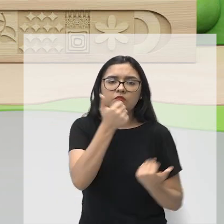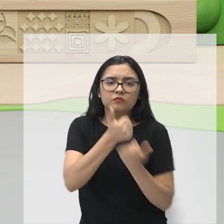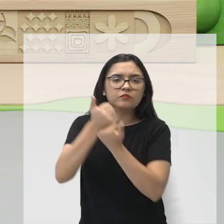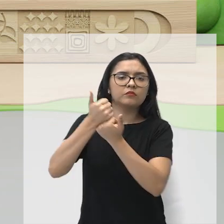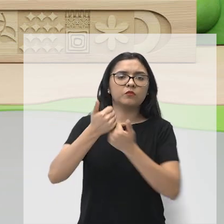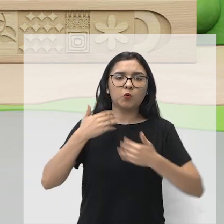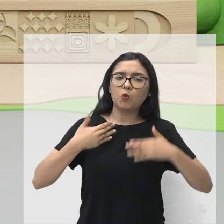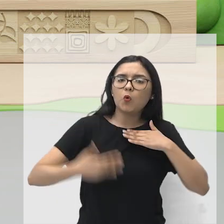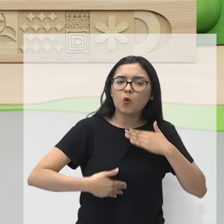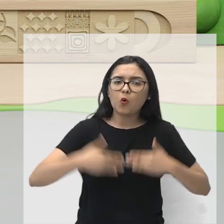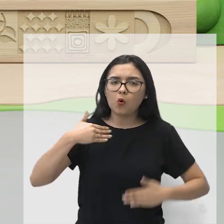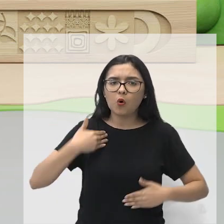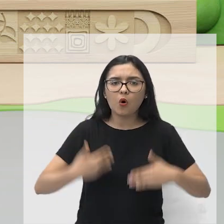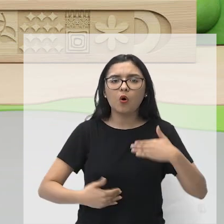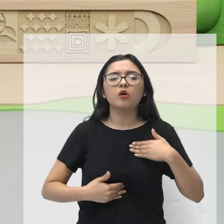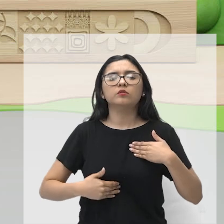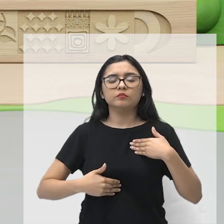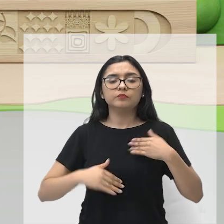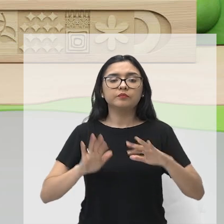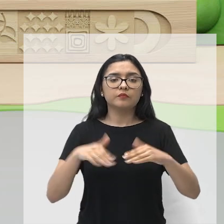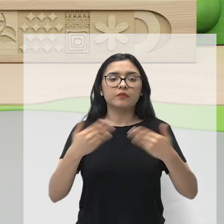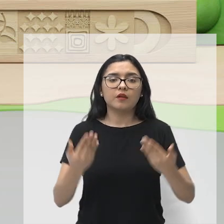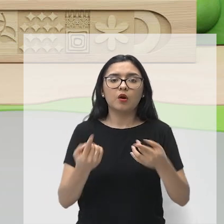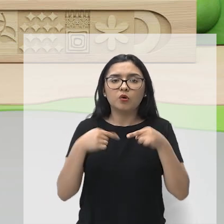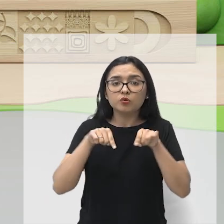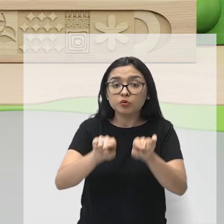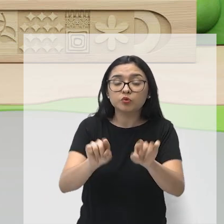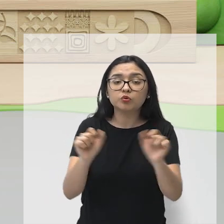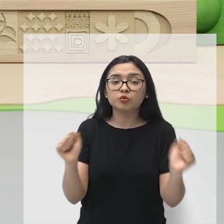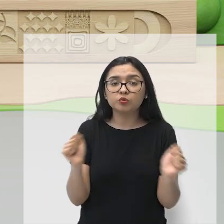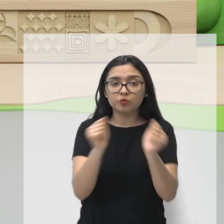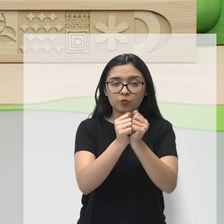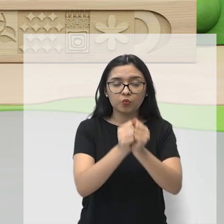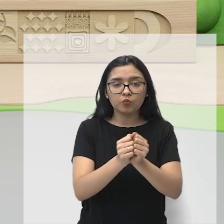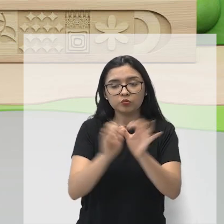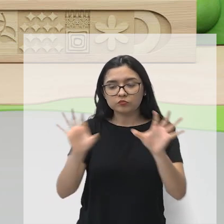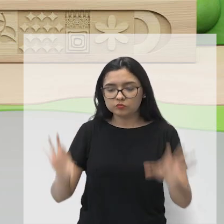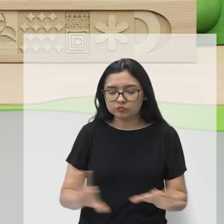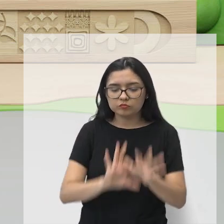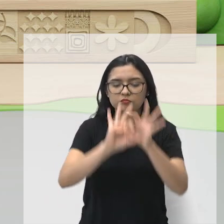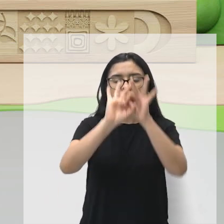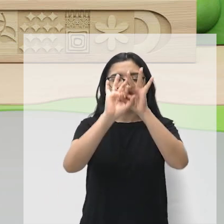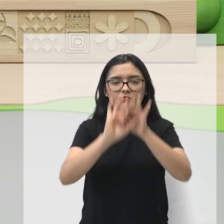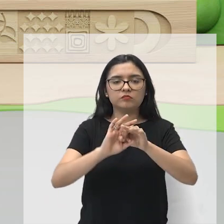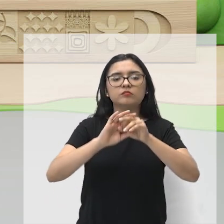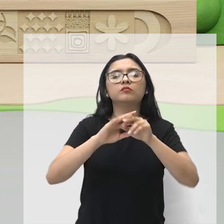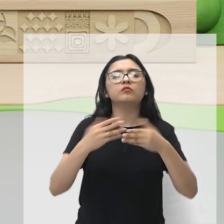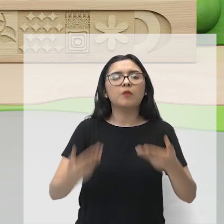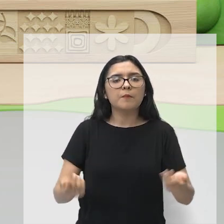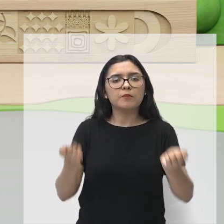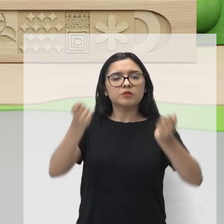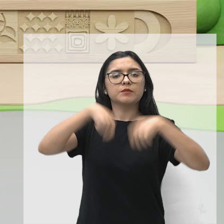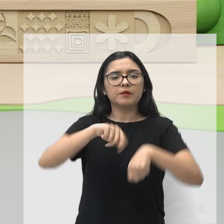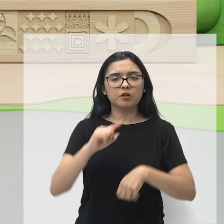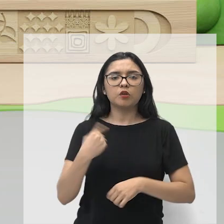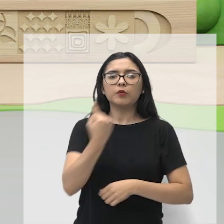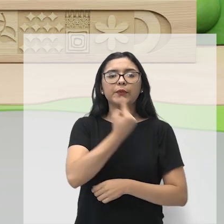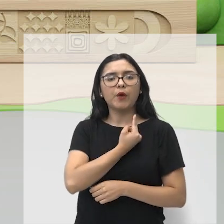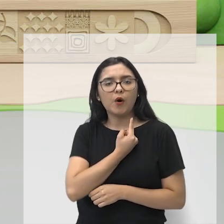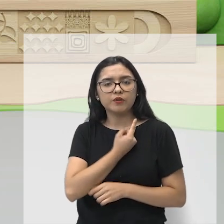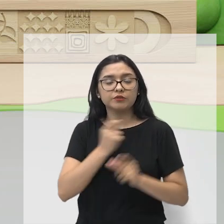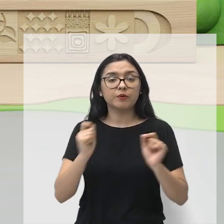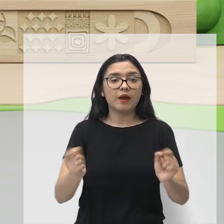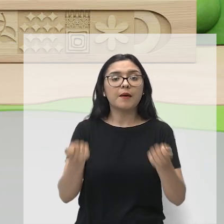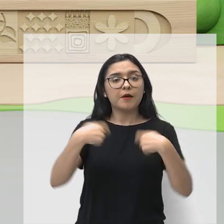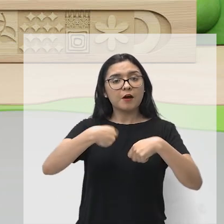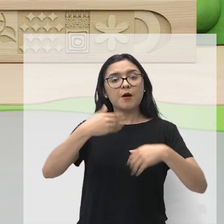o nosso corpo. E em conjunto permite uma variedade de movimentos.